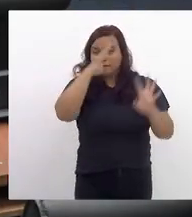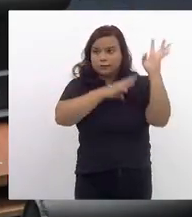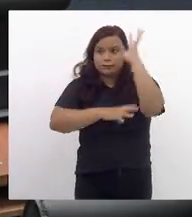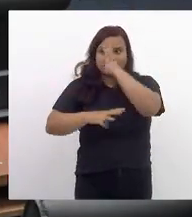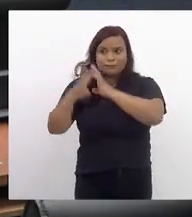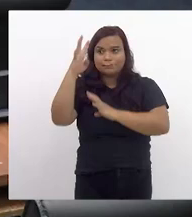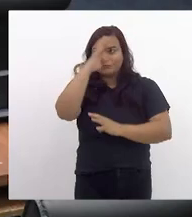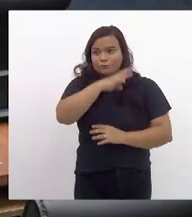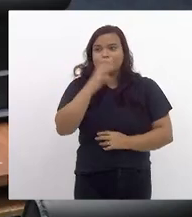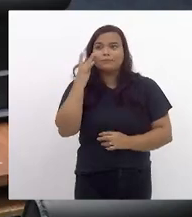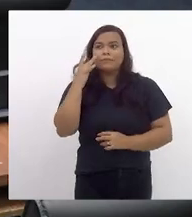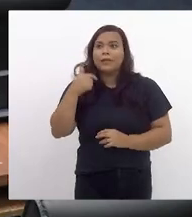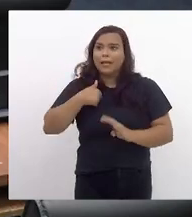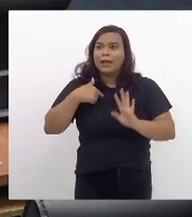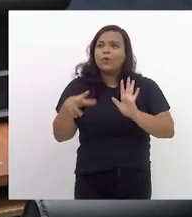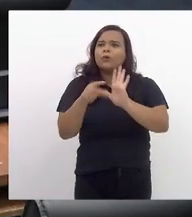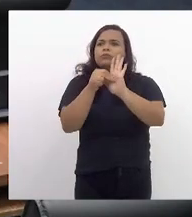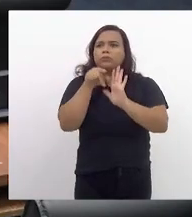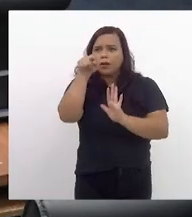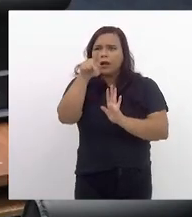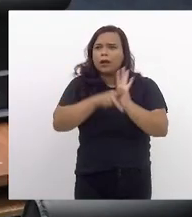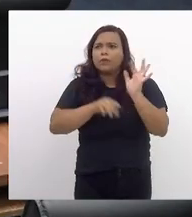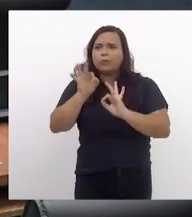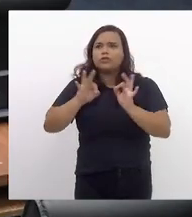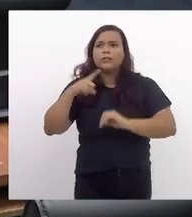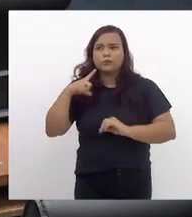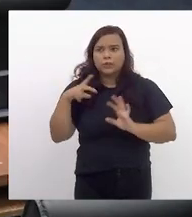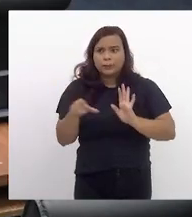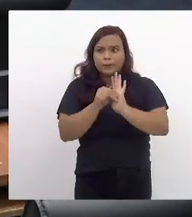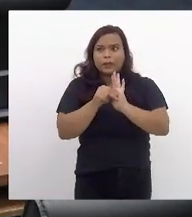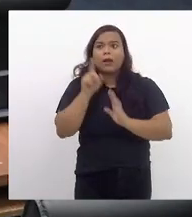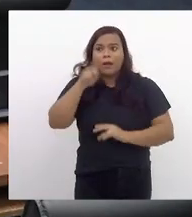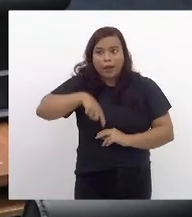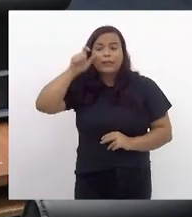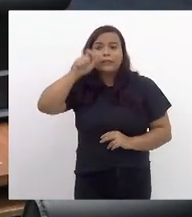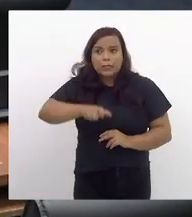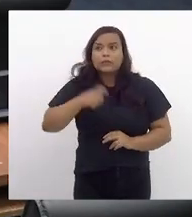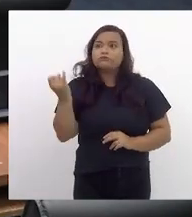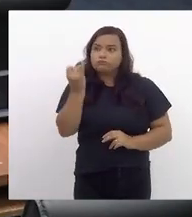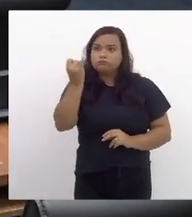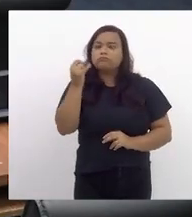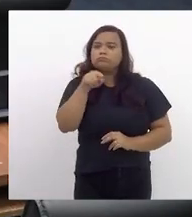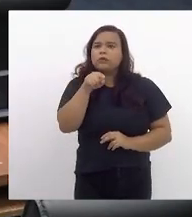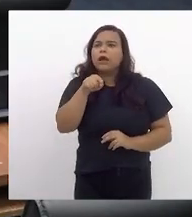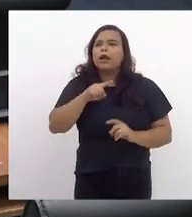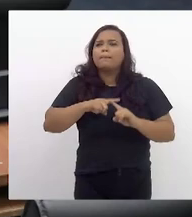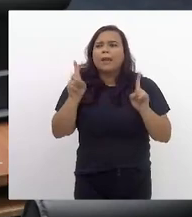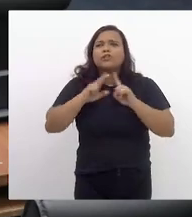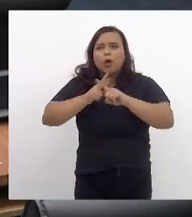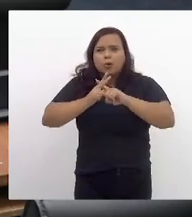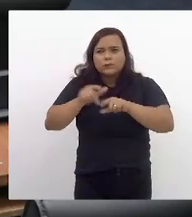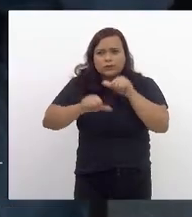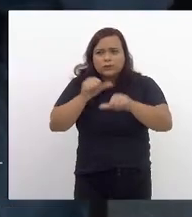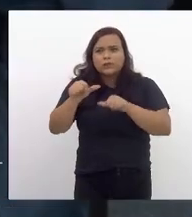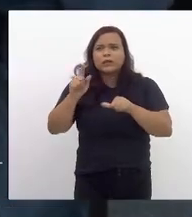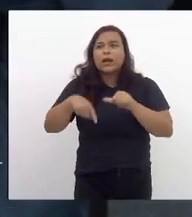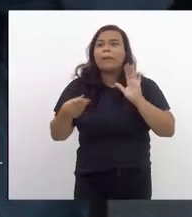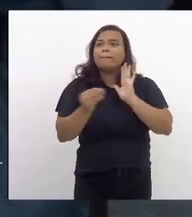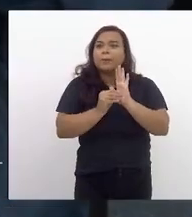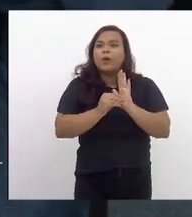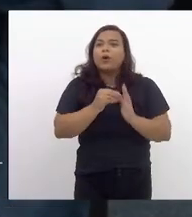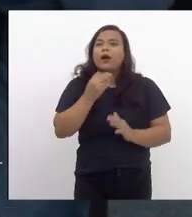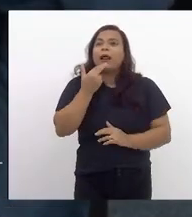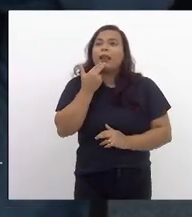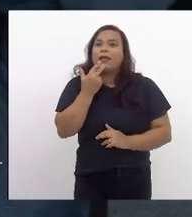talvez, que eu emendei esse projeto. O projeto é muito interessante, só para consertar, para colocar língua brasileira de